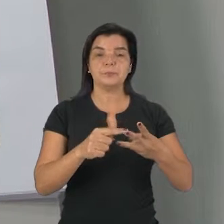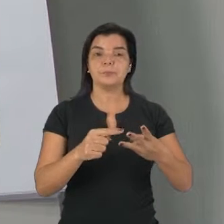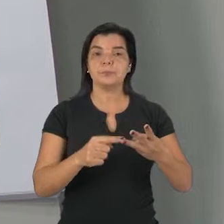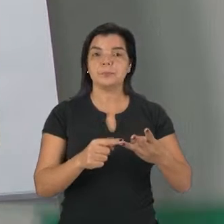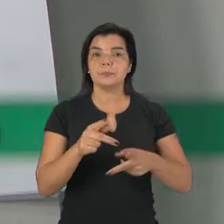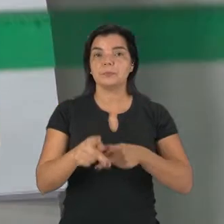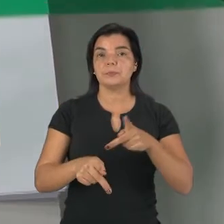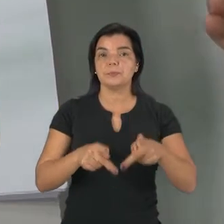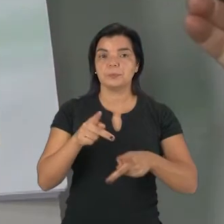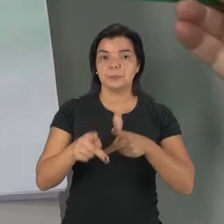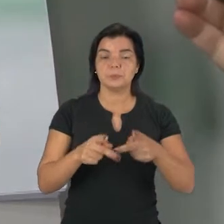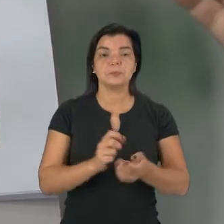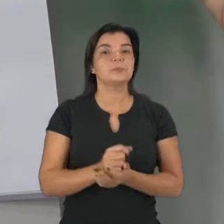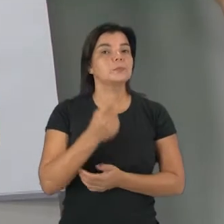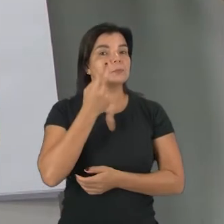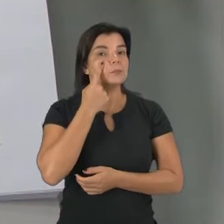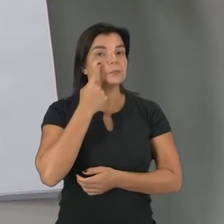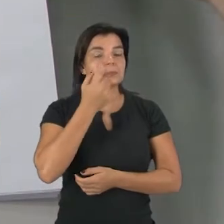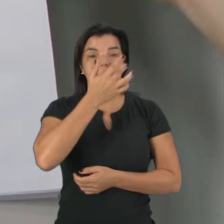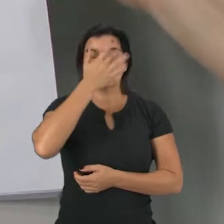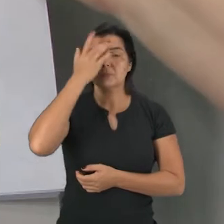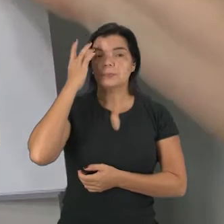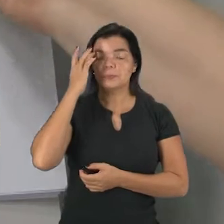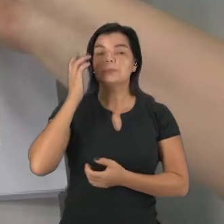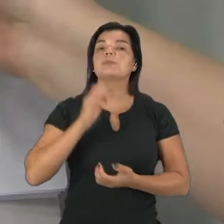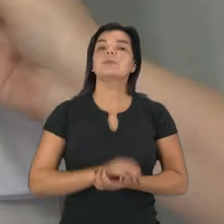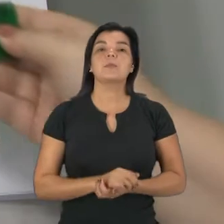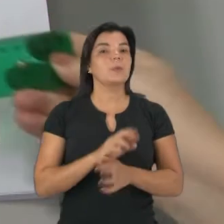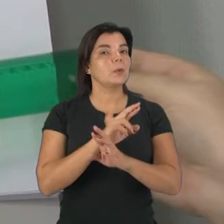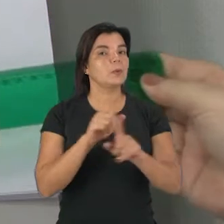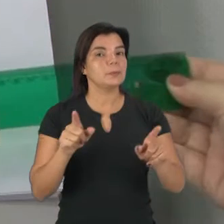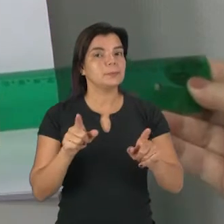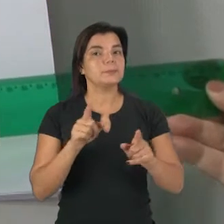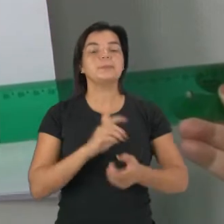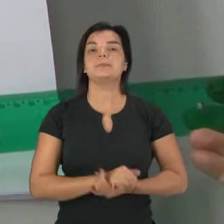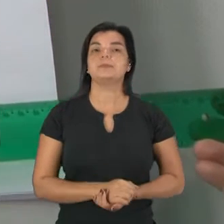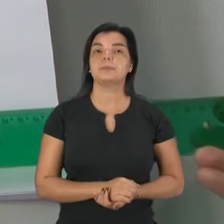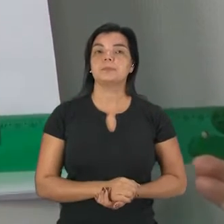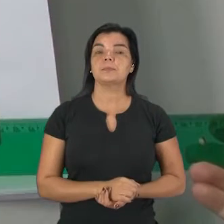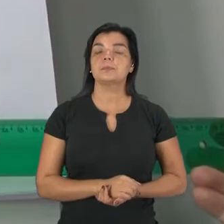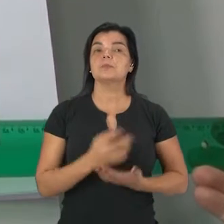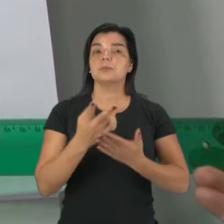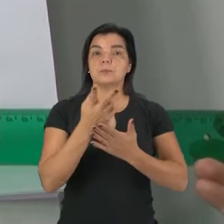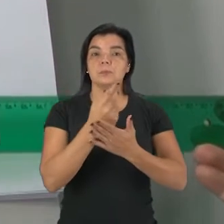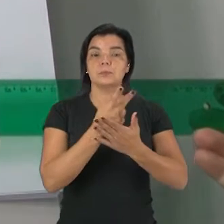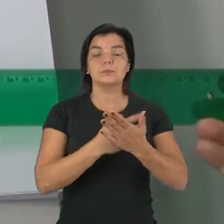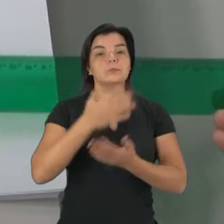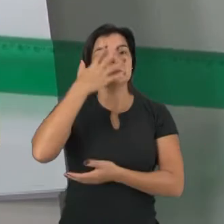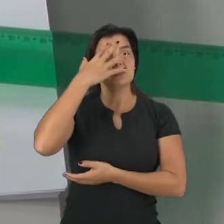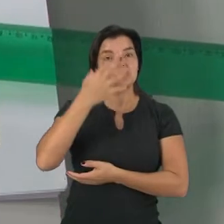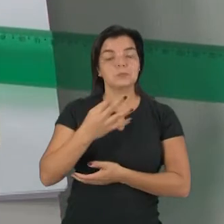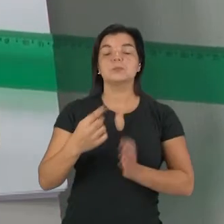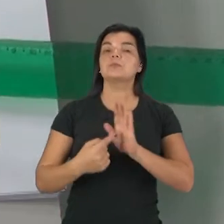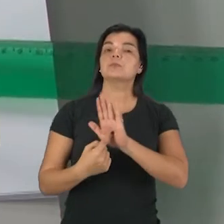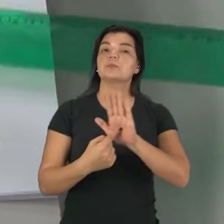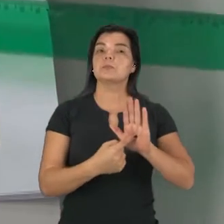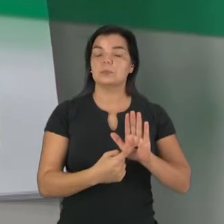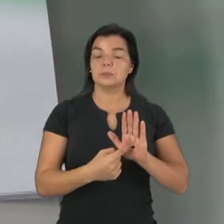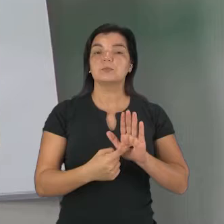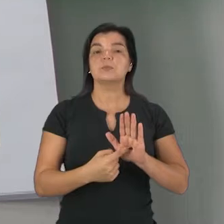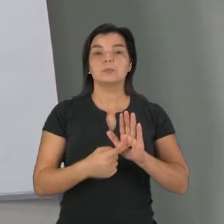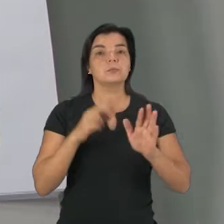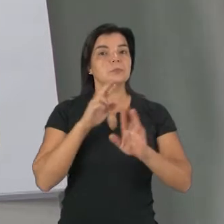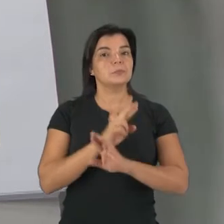povos? Nós vemos aqui, ó, pessoas bem diferentes, né? Essa obra, ela vem justamente retratar